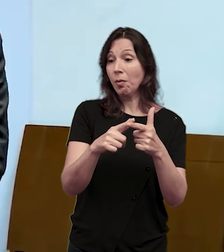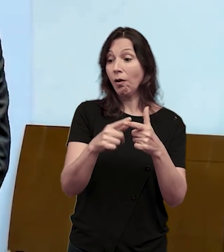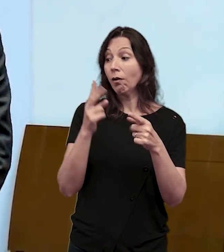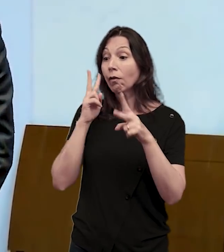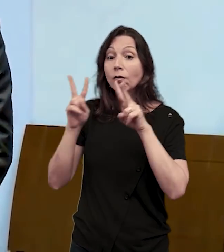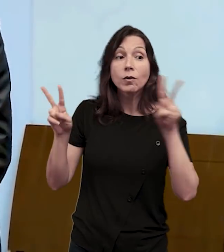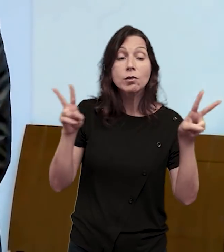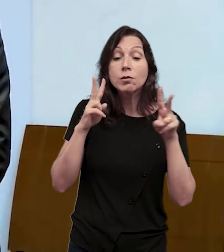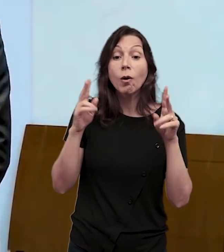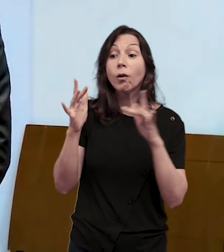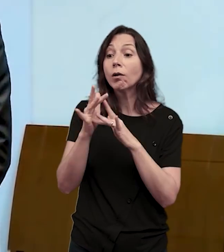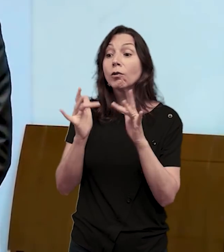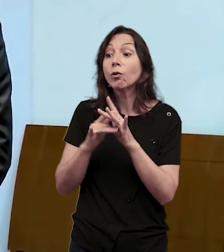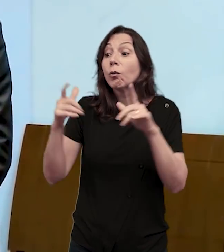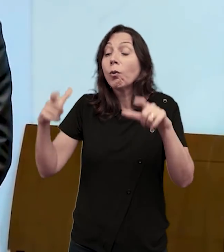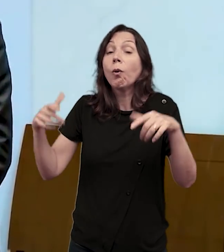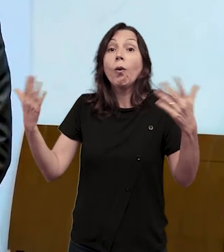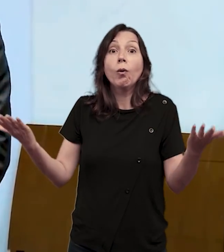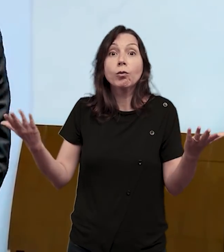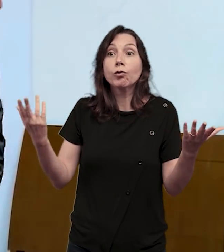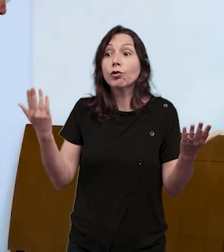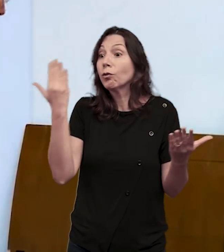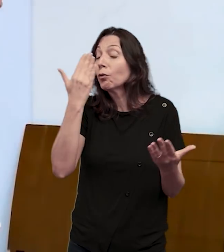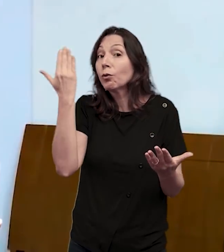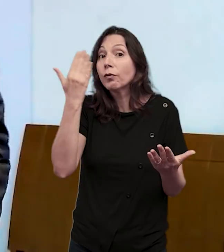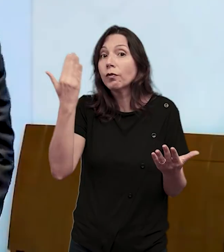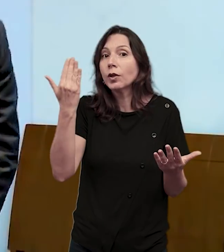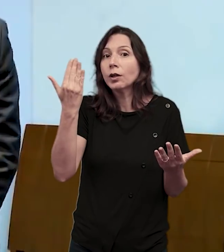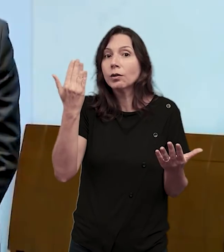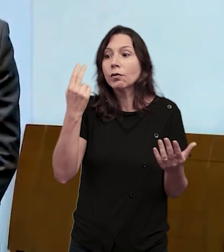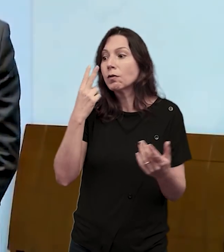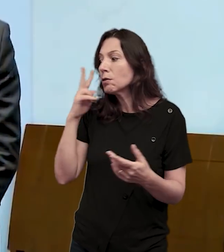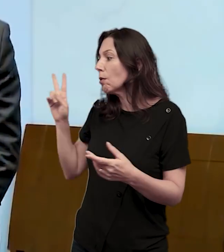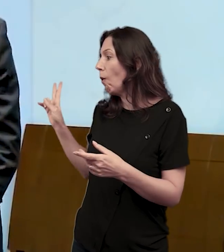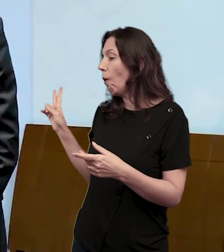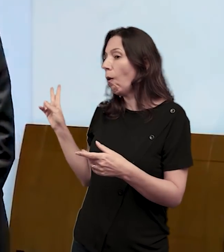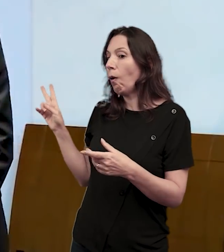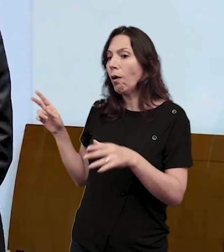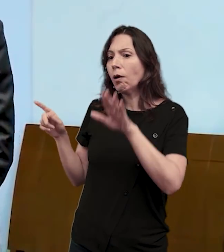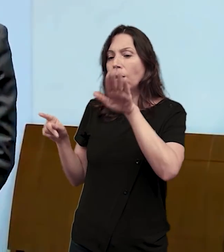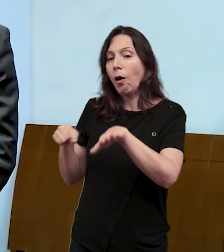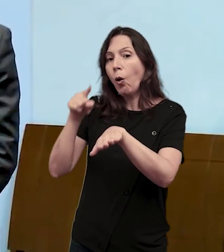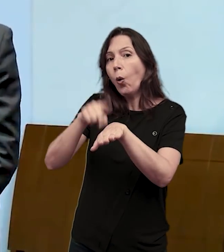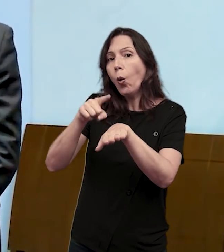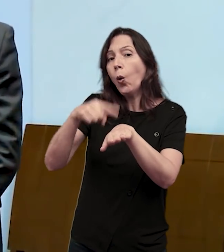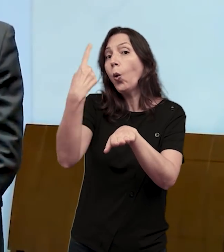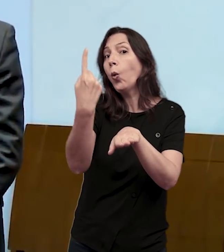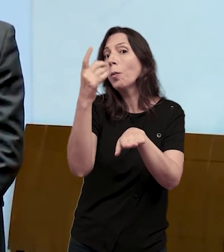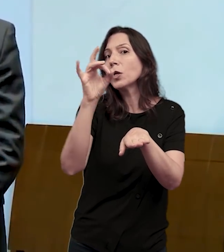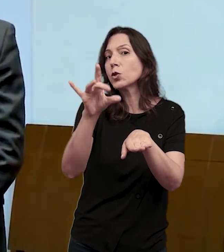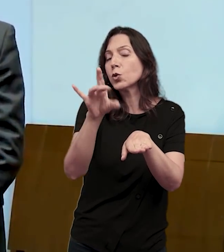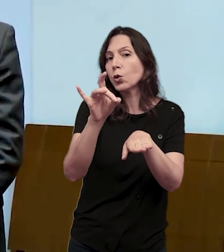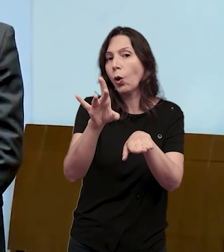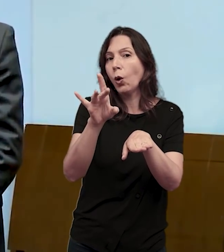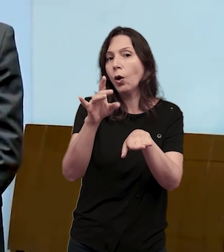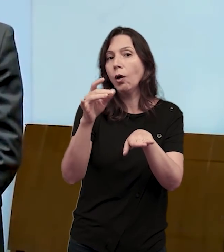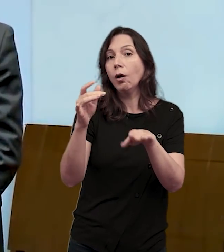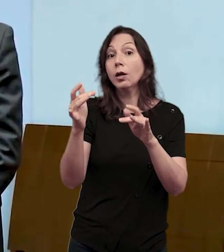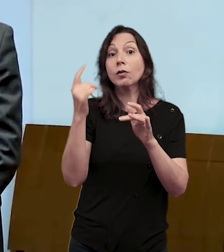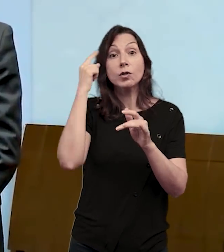Você olha, cadê Jesus? Você não está vendo mais. Você olha para trás, só vê uma pegada. Jesus me abandonou. Estou